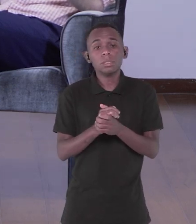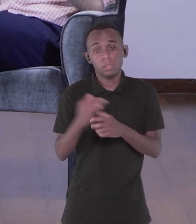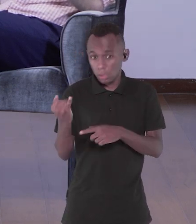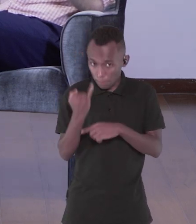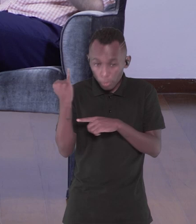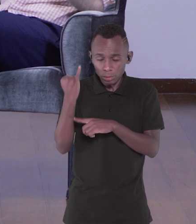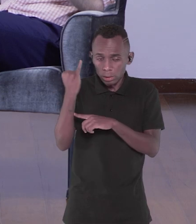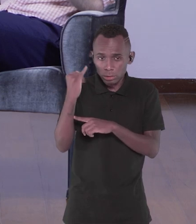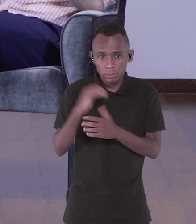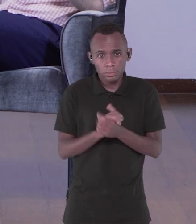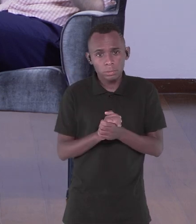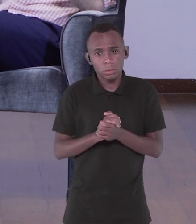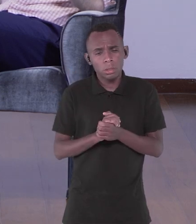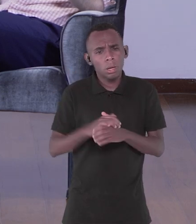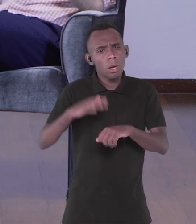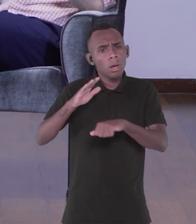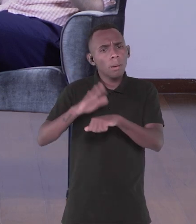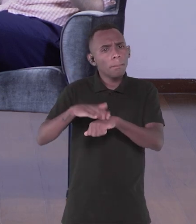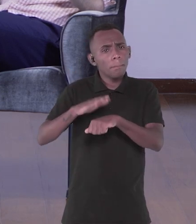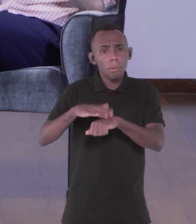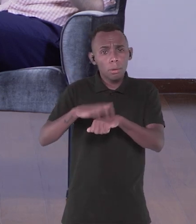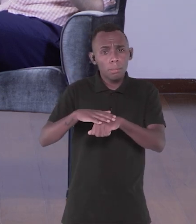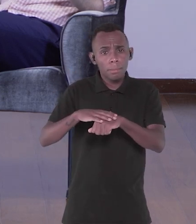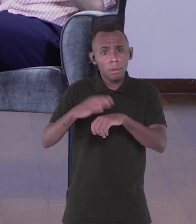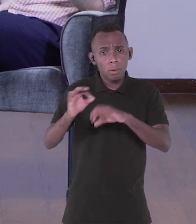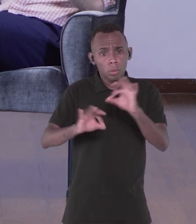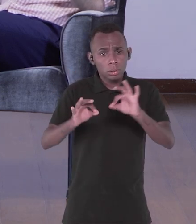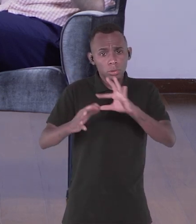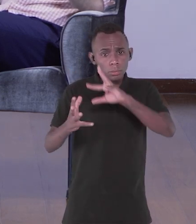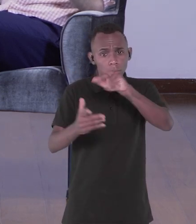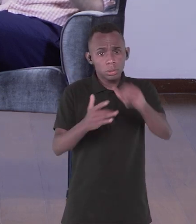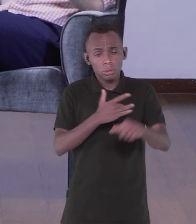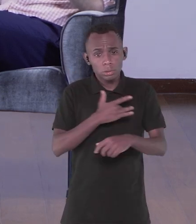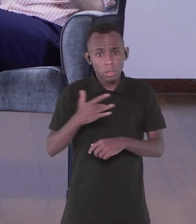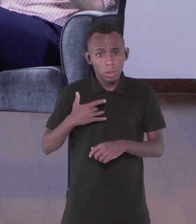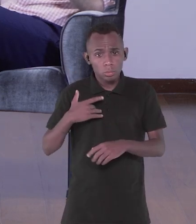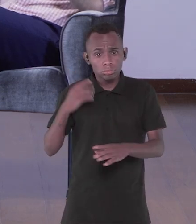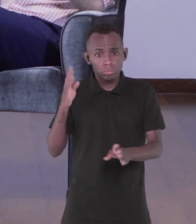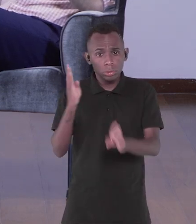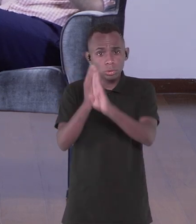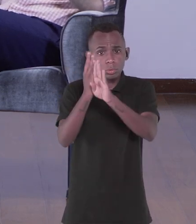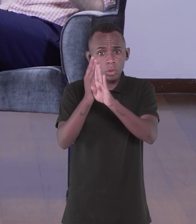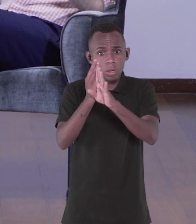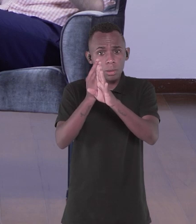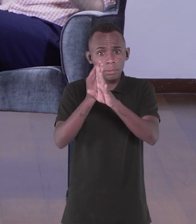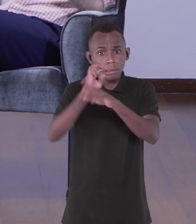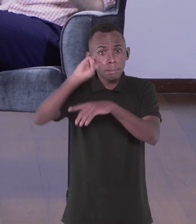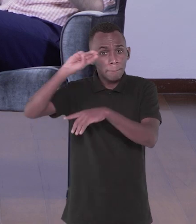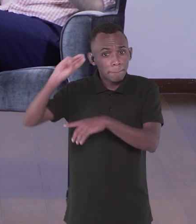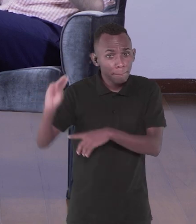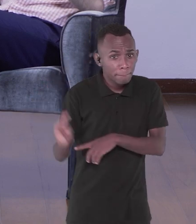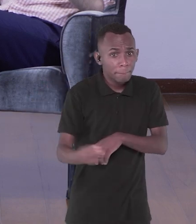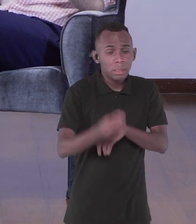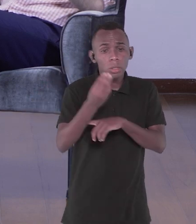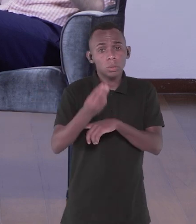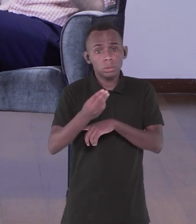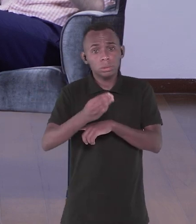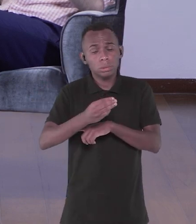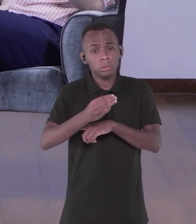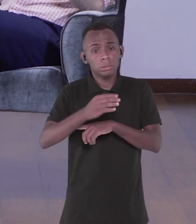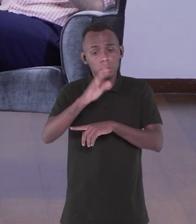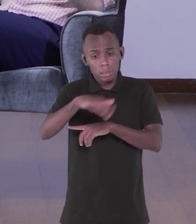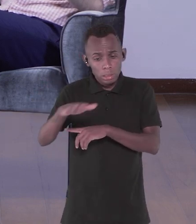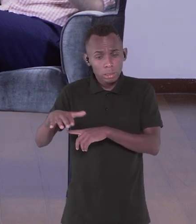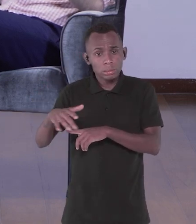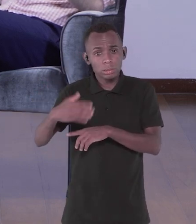Fundamental. E aí a própria OMS descobre que milhões de crianças no mundo iam para a escola sem água e sabão. Aí eu